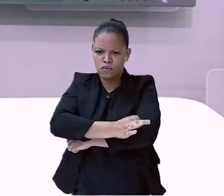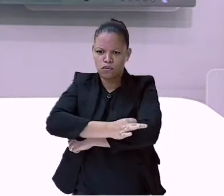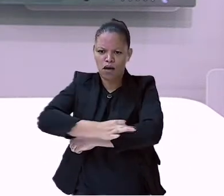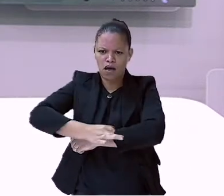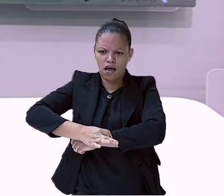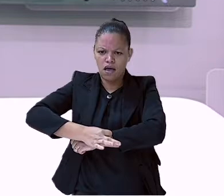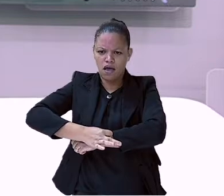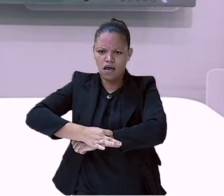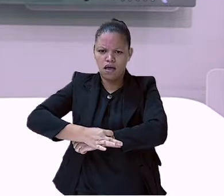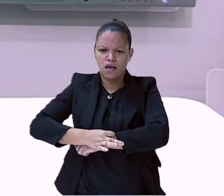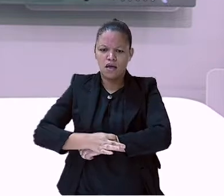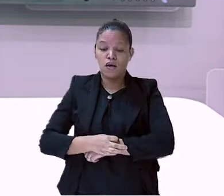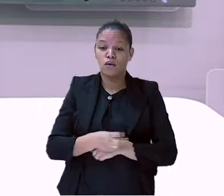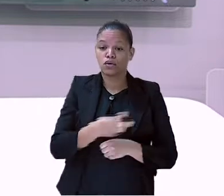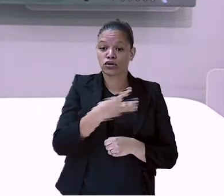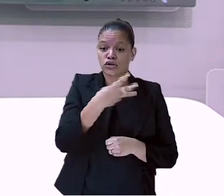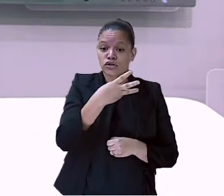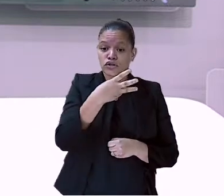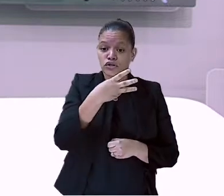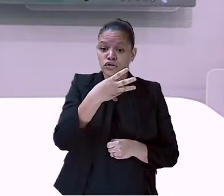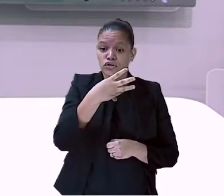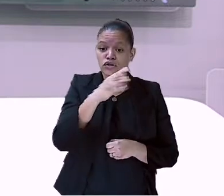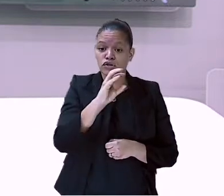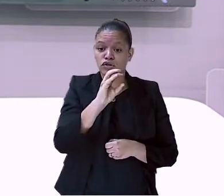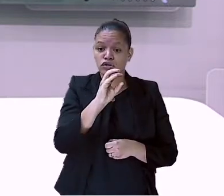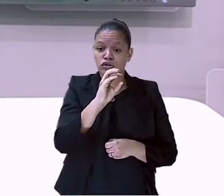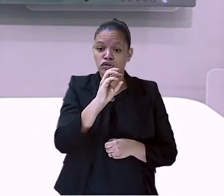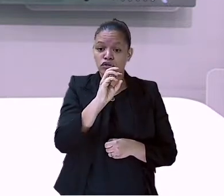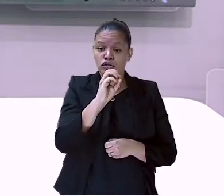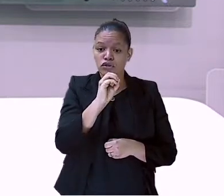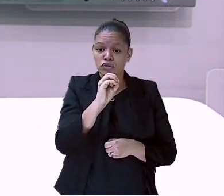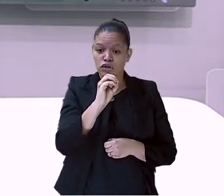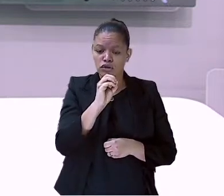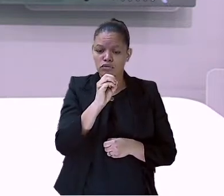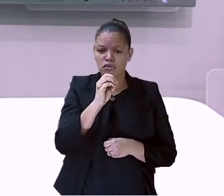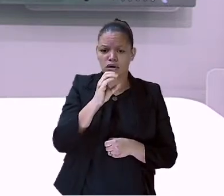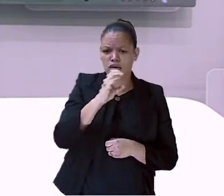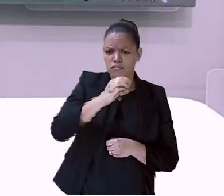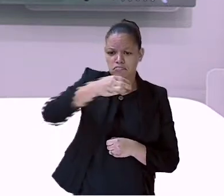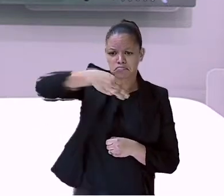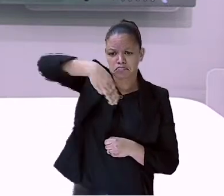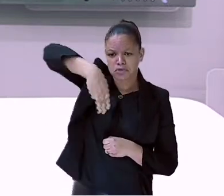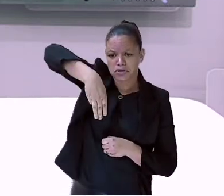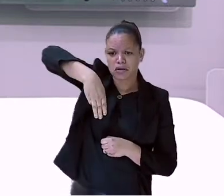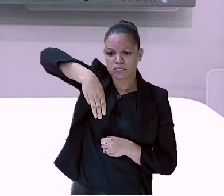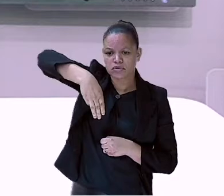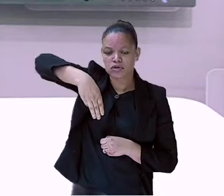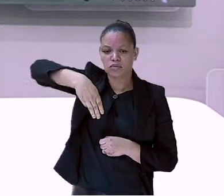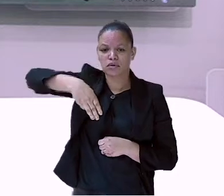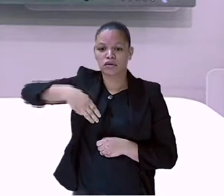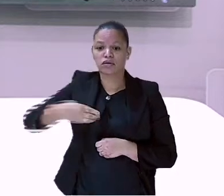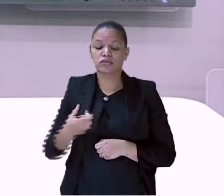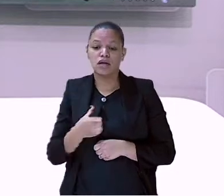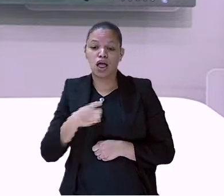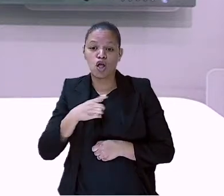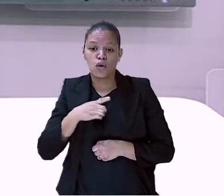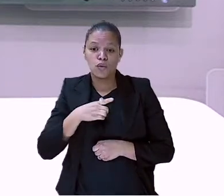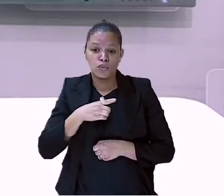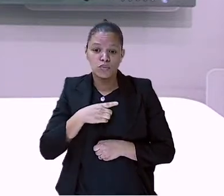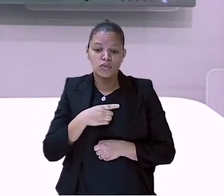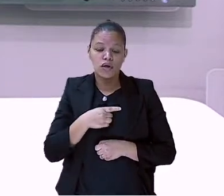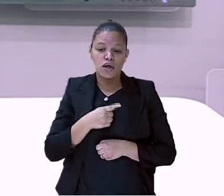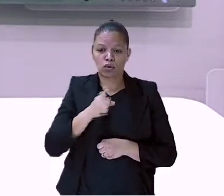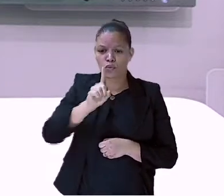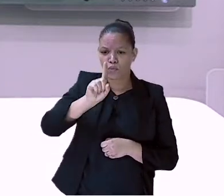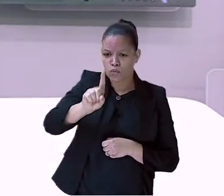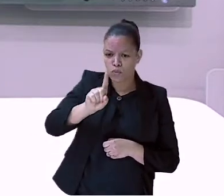4, cada risquinho desse é centímetro. Então, eu tenho aqui 1 centímetro, a distância entre o 0